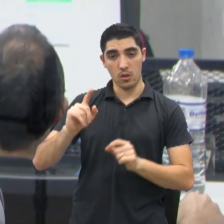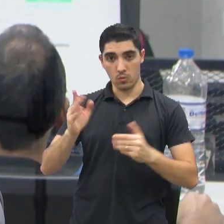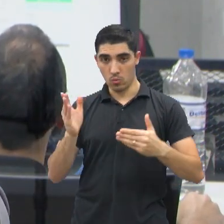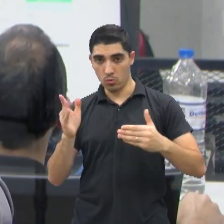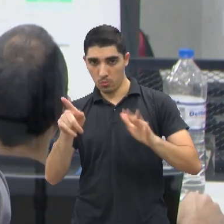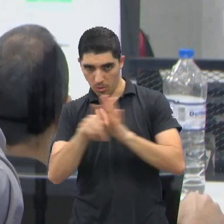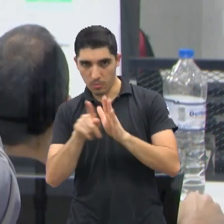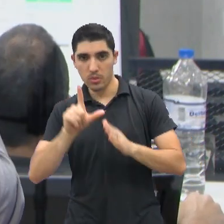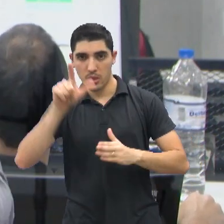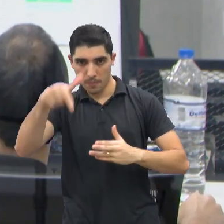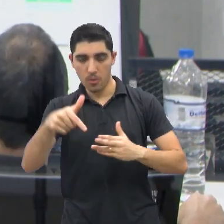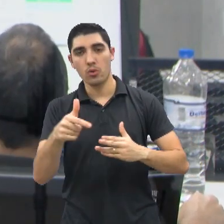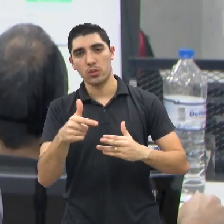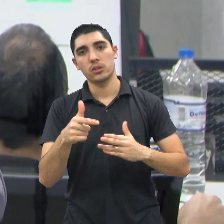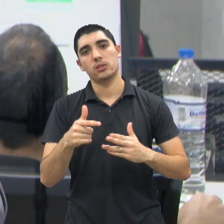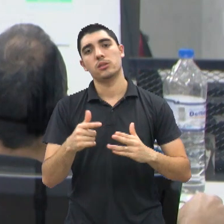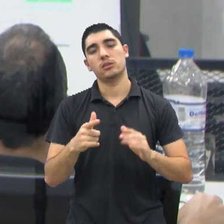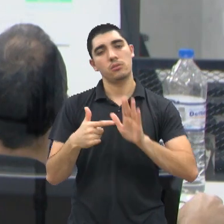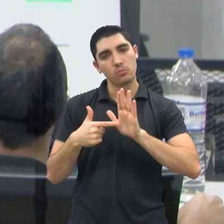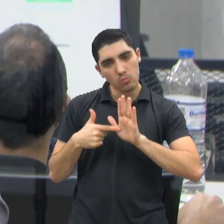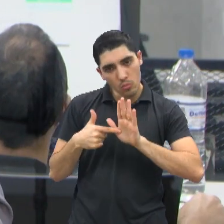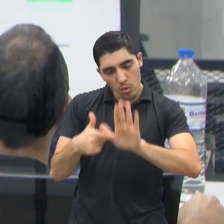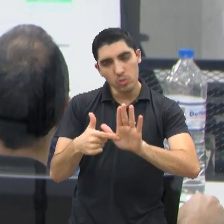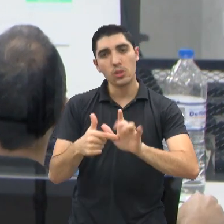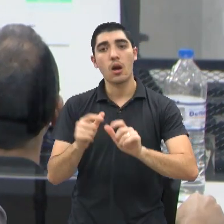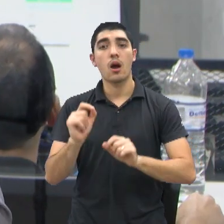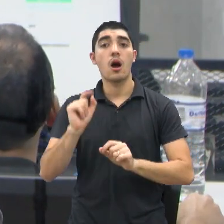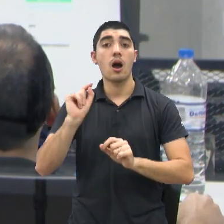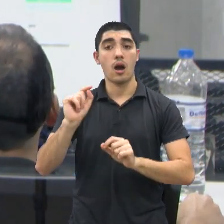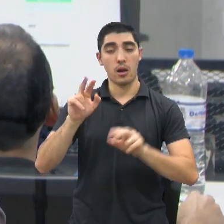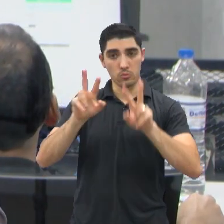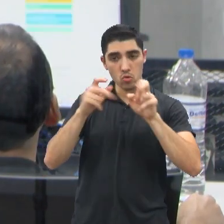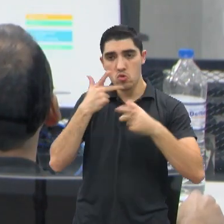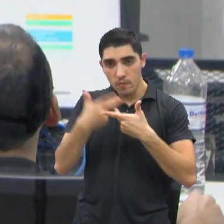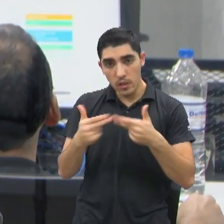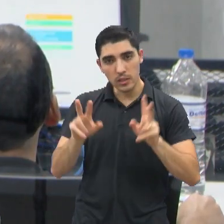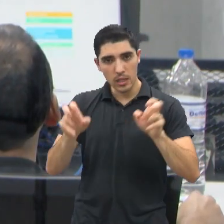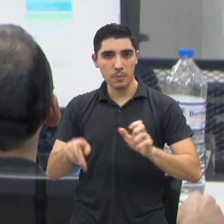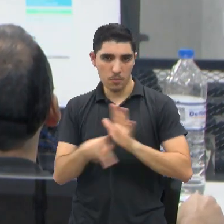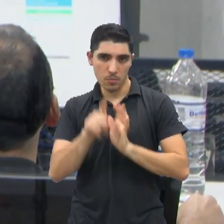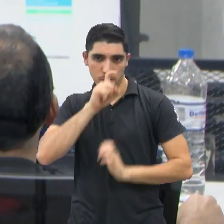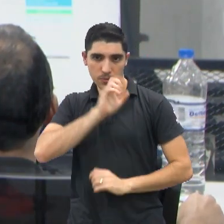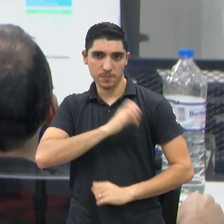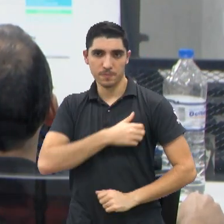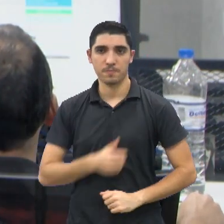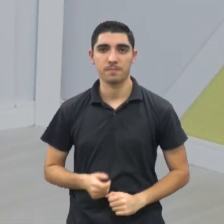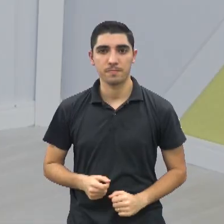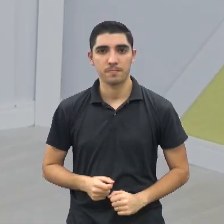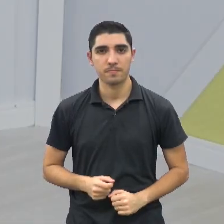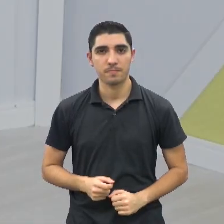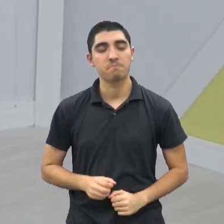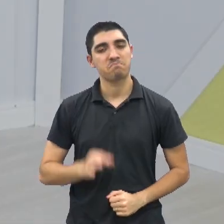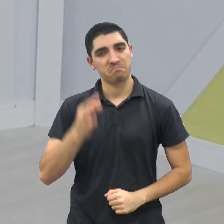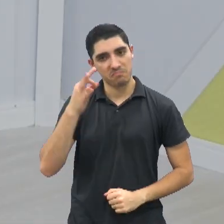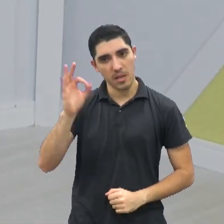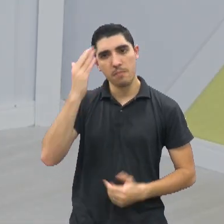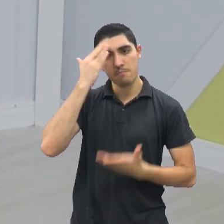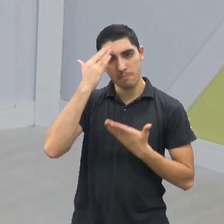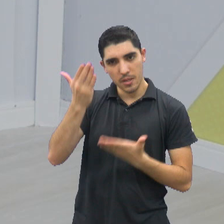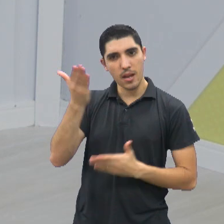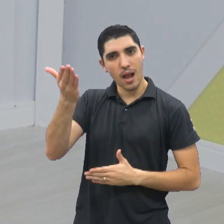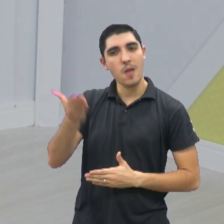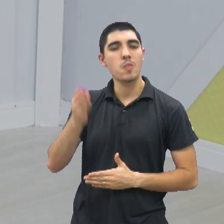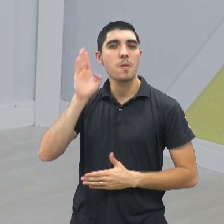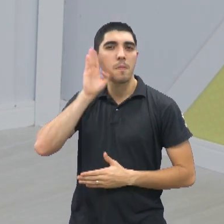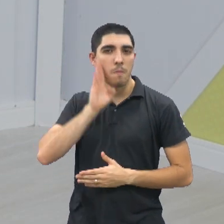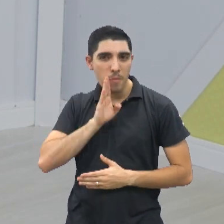volta com mais novidades e assuntos envolvendo o São José Tá certo obrigado paulito lá direto da nossa